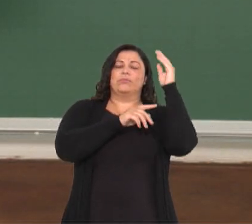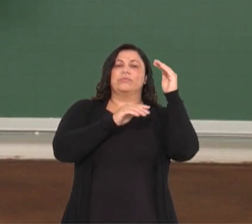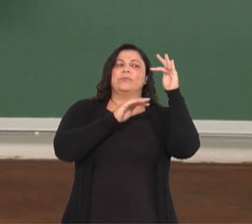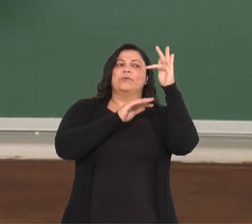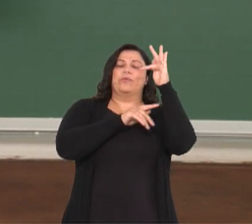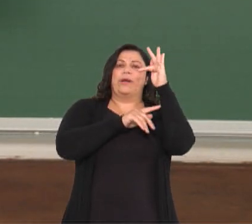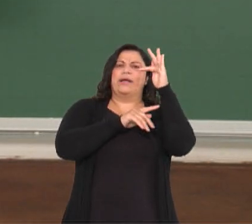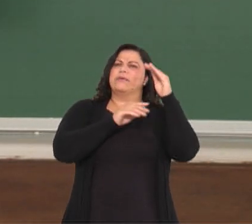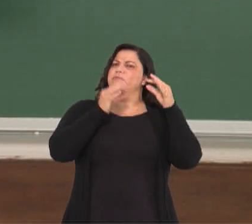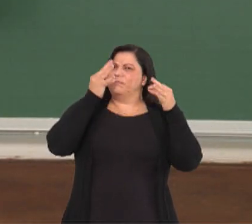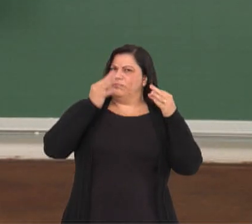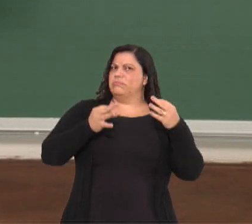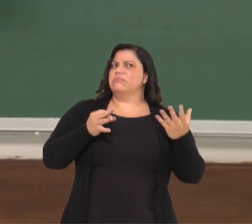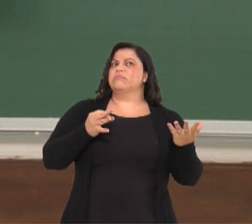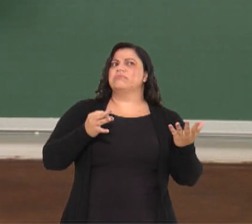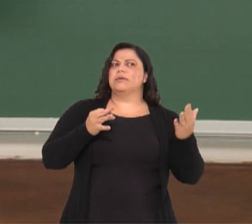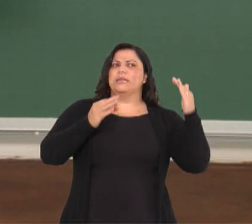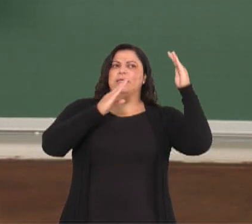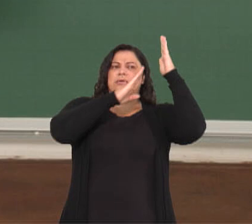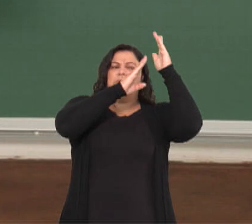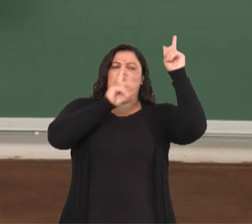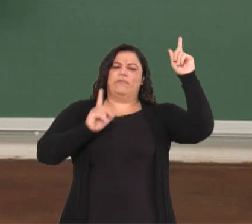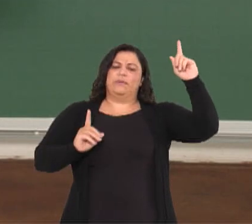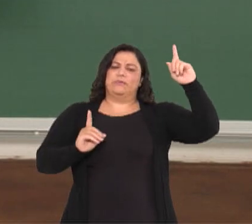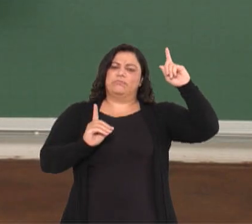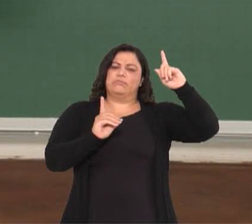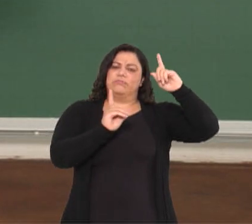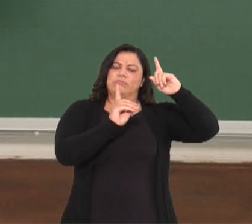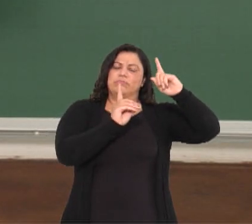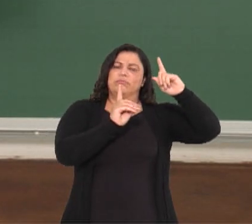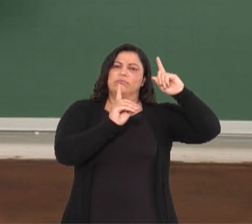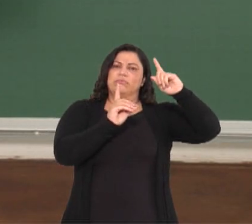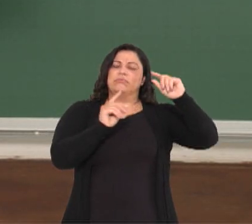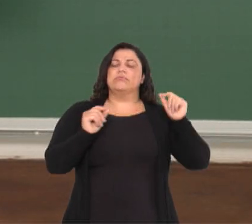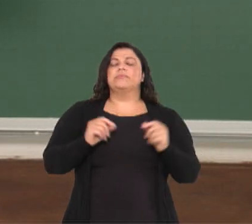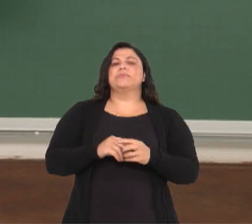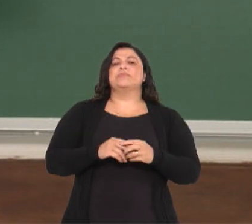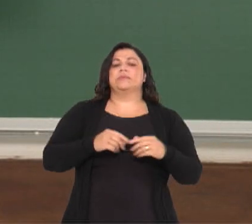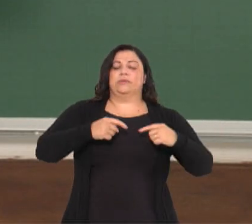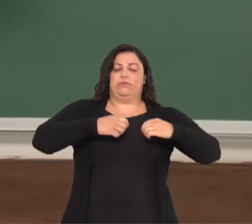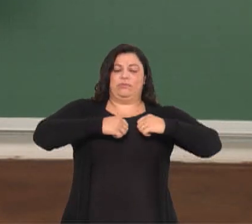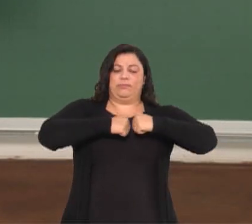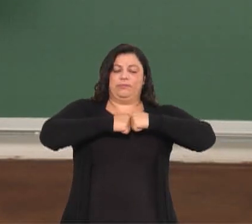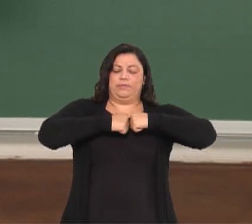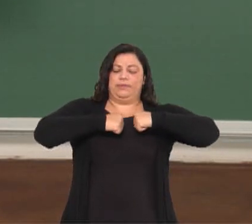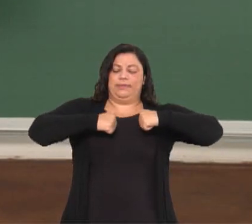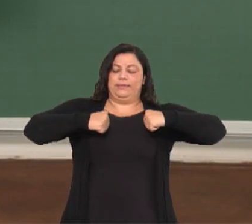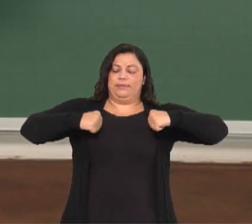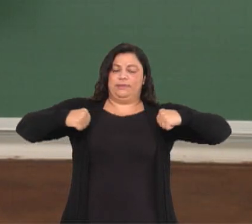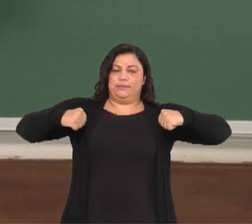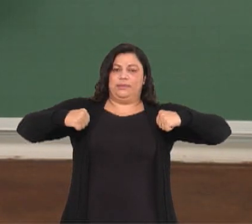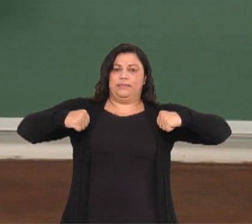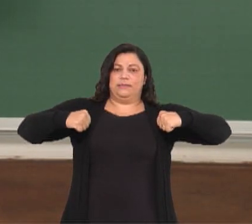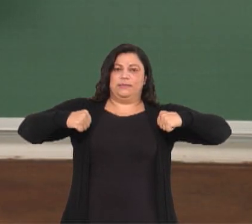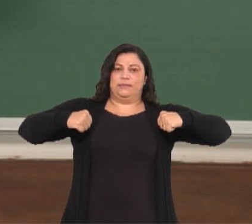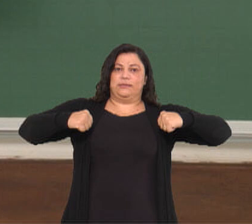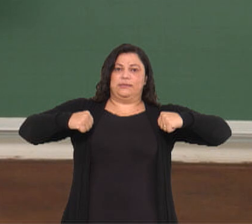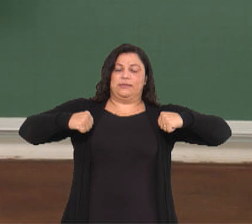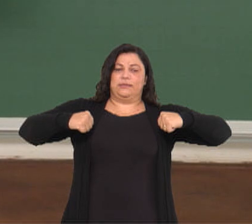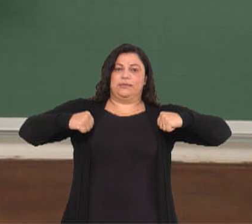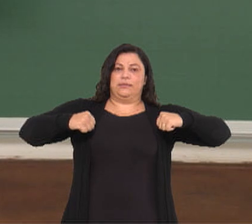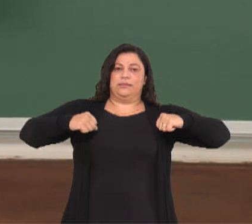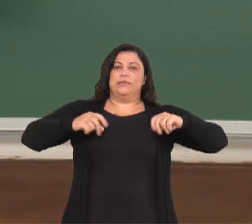análise é correta e acontece isso realmente. À medida que a distância aumenta entre as cargas, a força entre elas